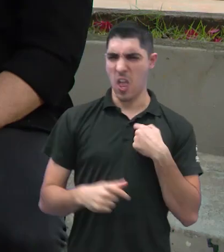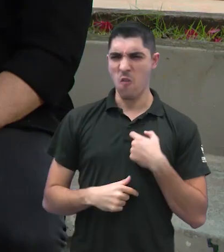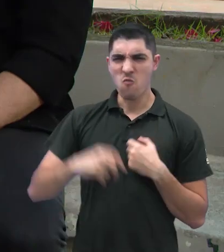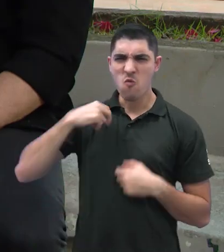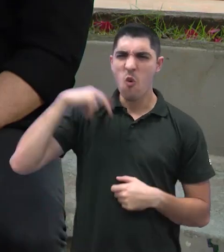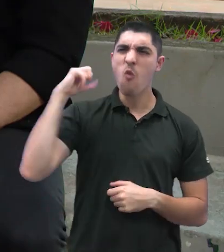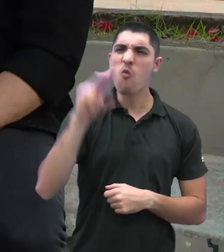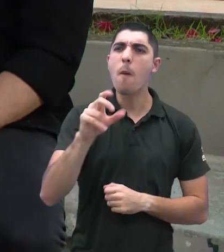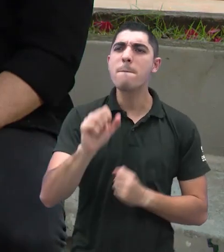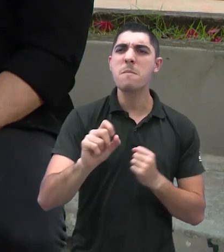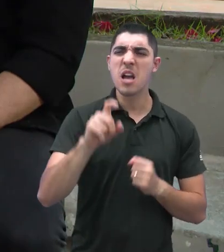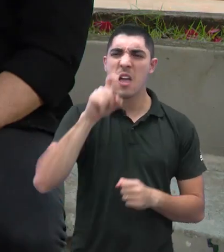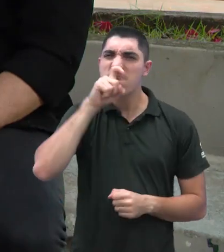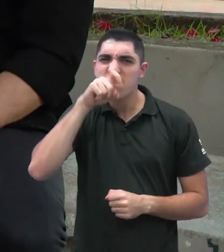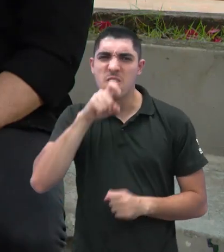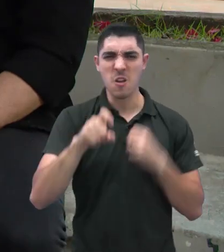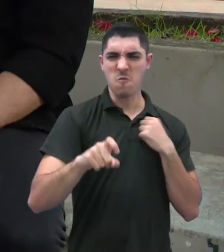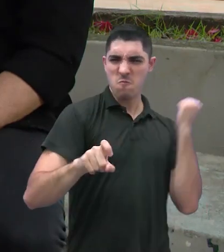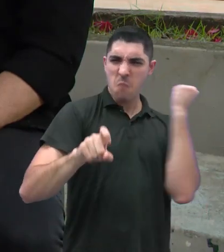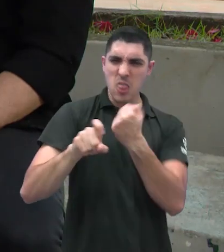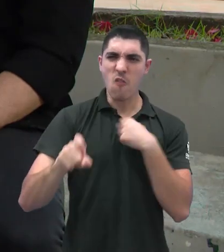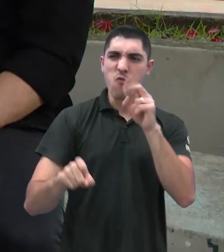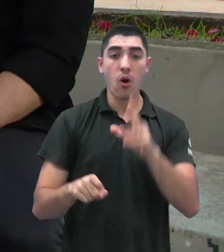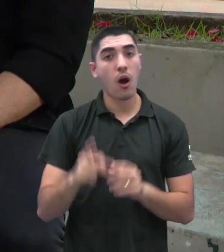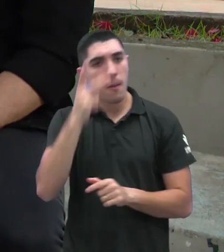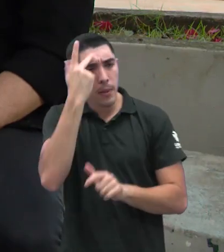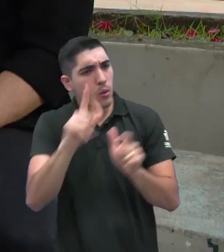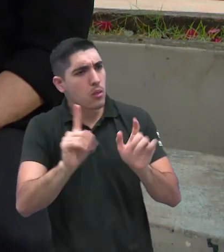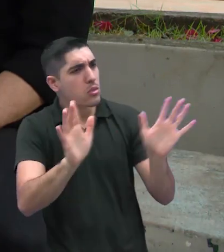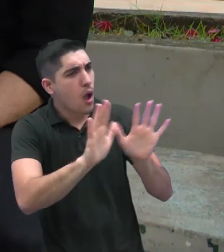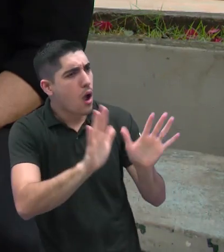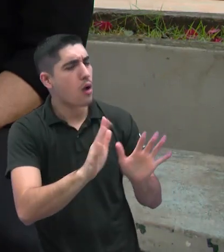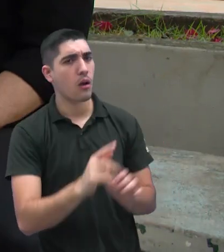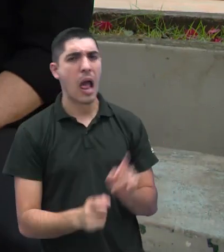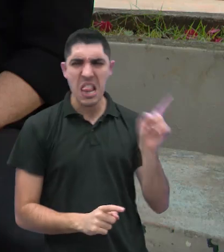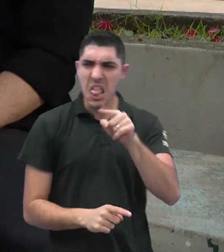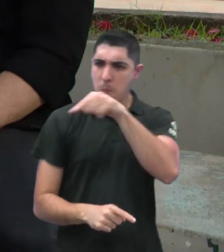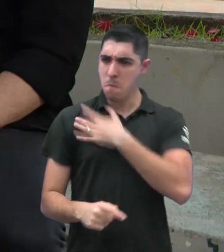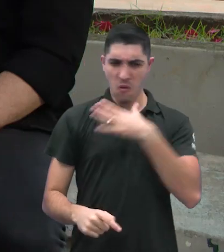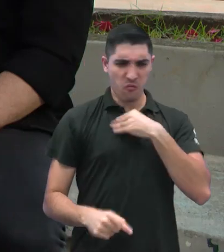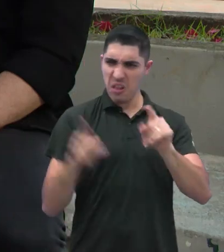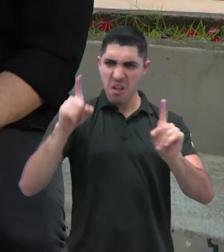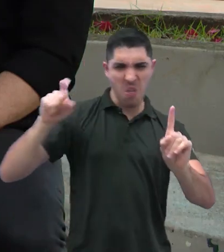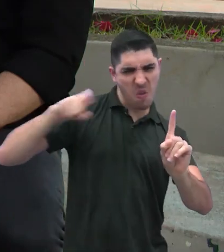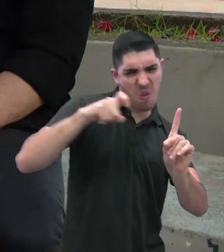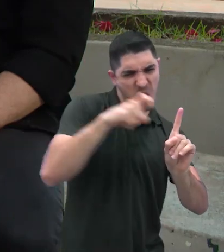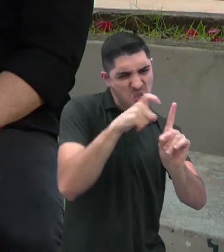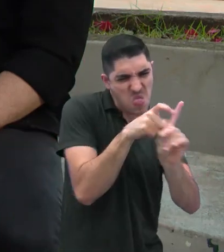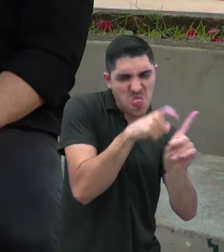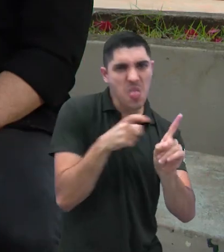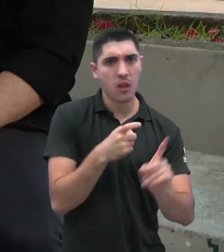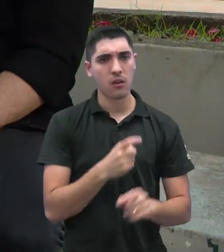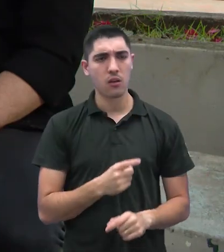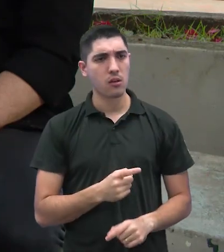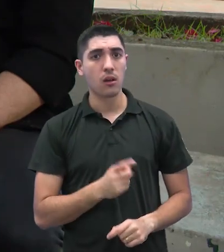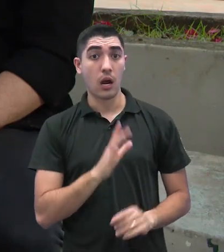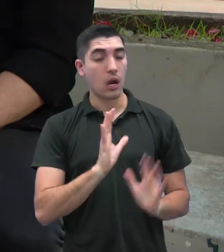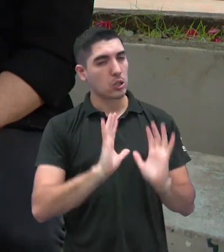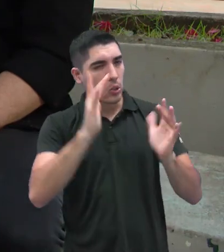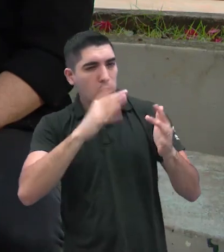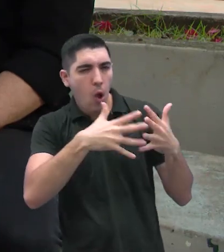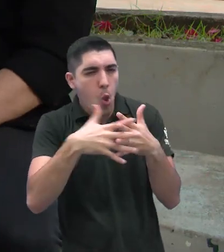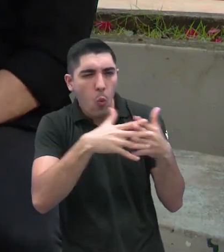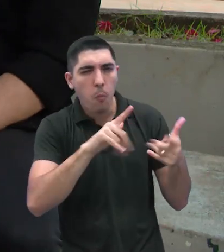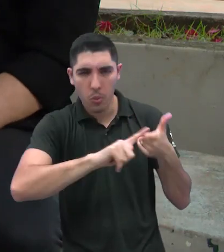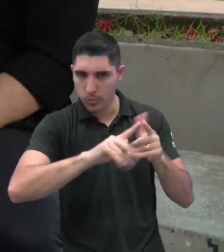esse bicho. Até as pessoas que estavam aqui, não pode, não sei o que. Não, ele ataca meu filho, eu vou matar. Deu uma certa confusão, mas ele